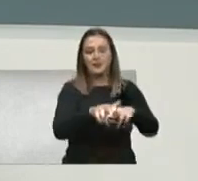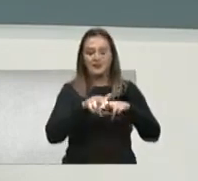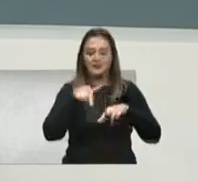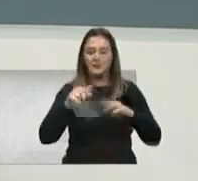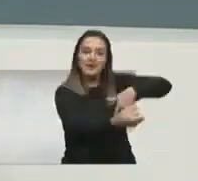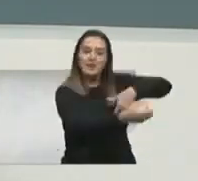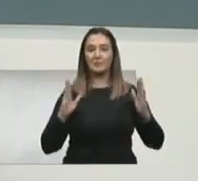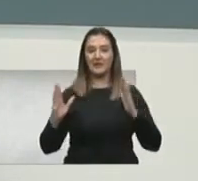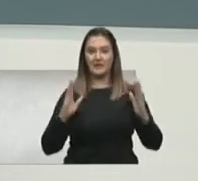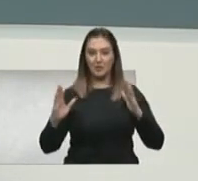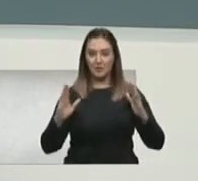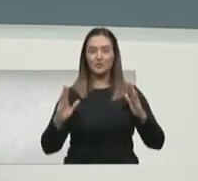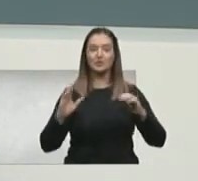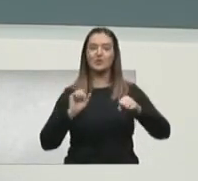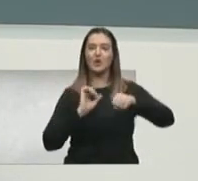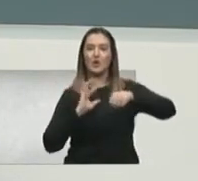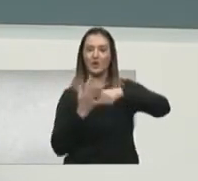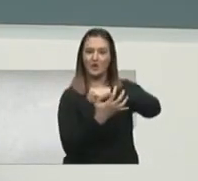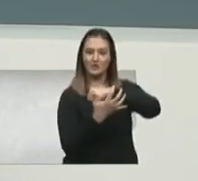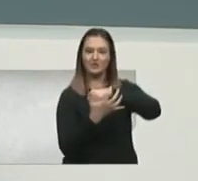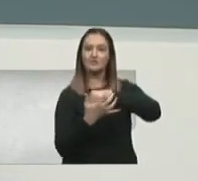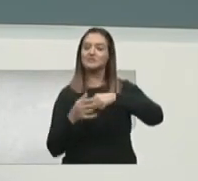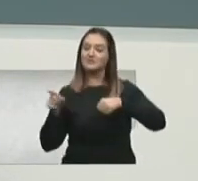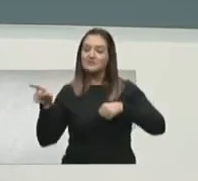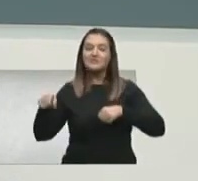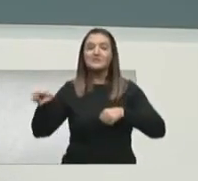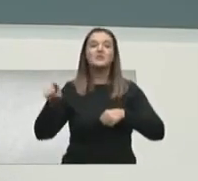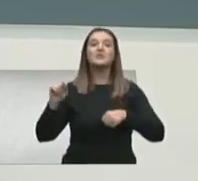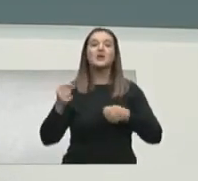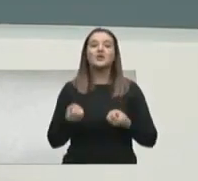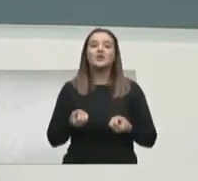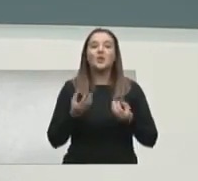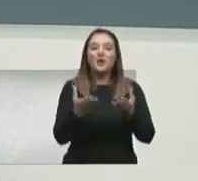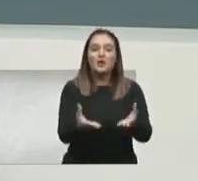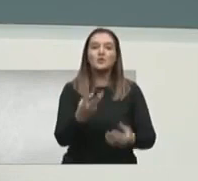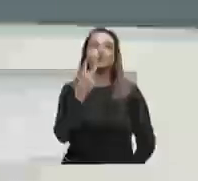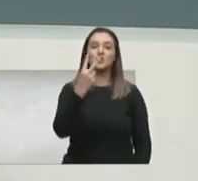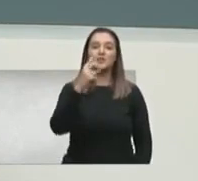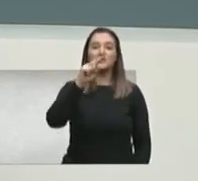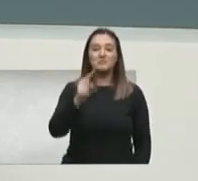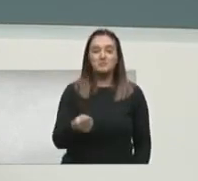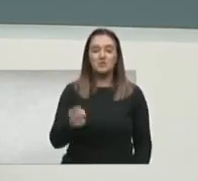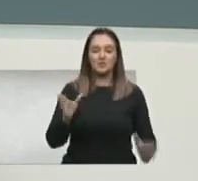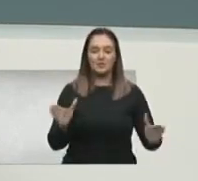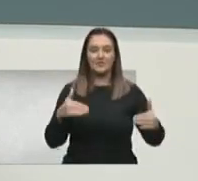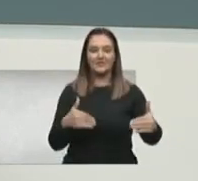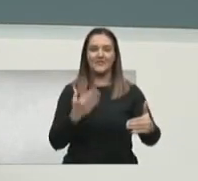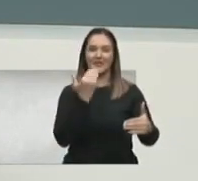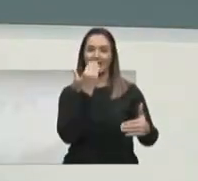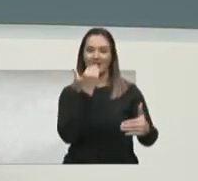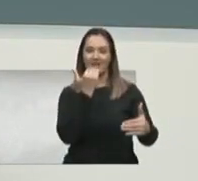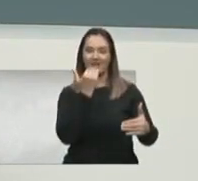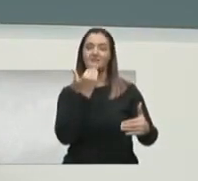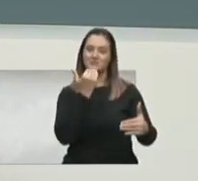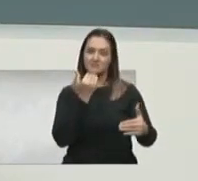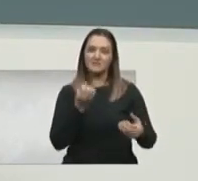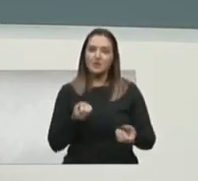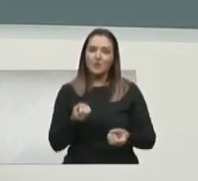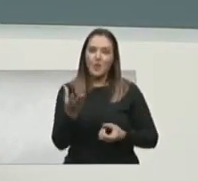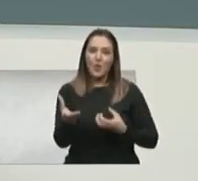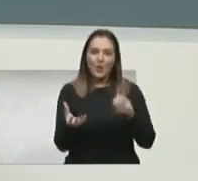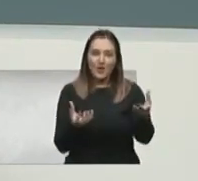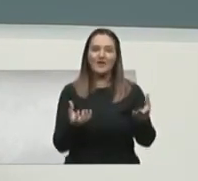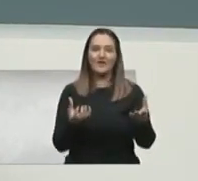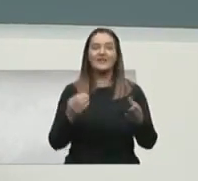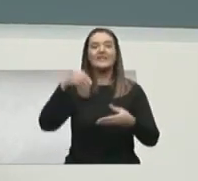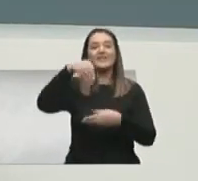período do coronavírus, eles estão doando aproximadamente 2.000 cestas básicas dentro desse projeto do Mutirão